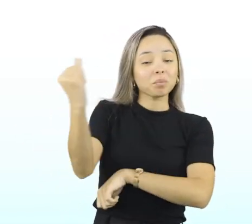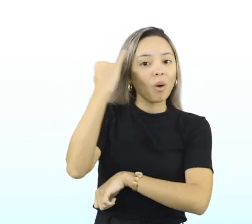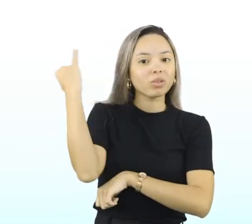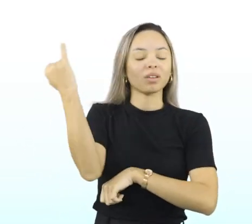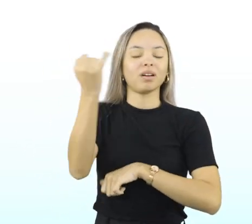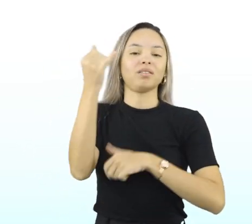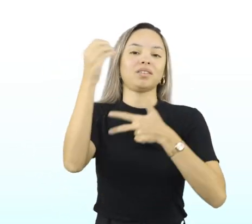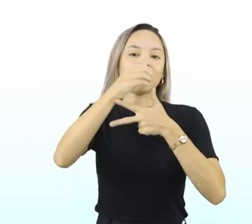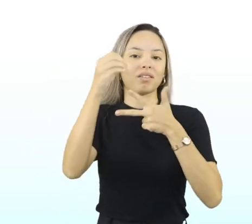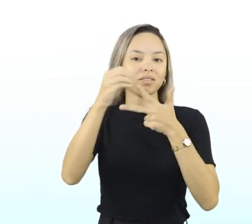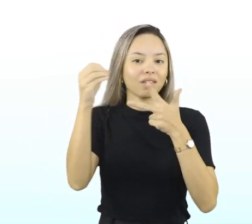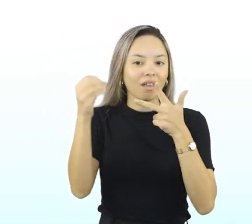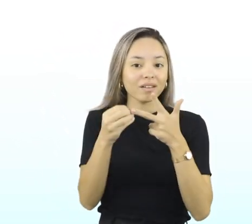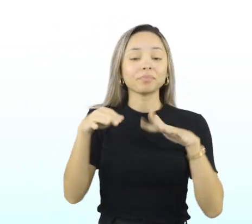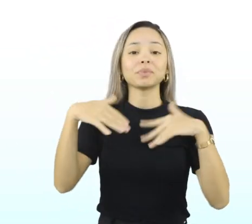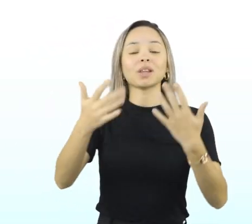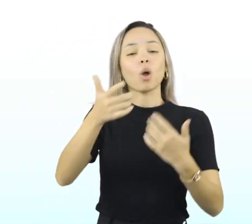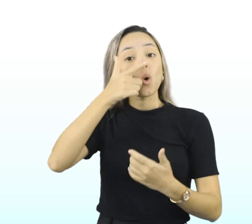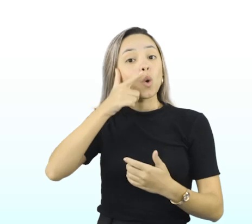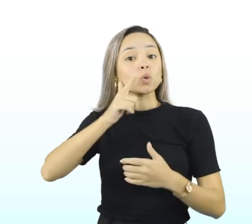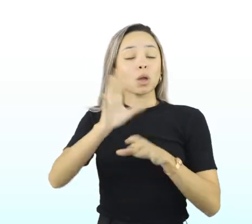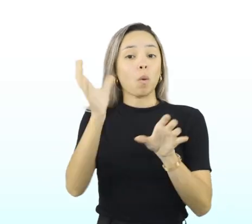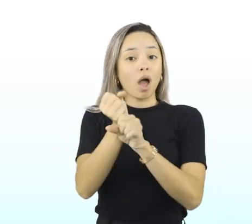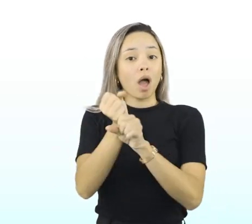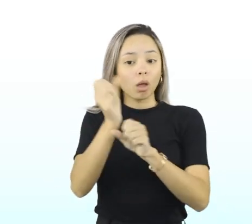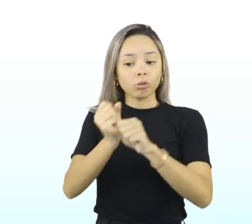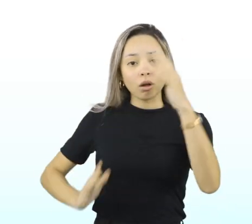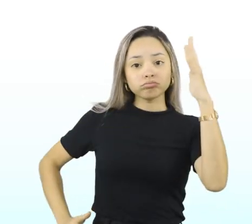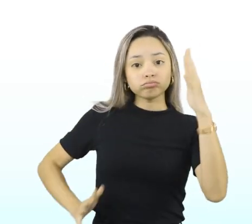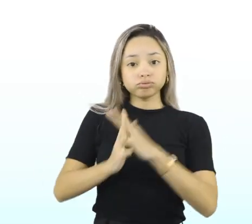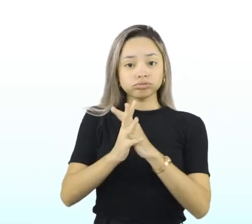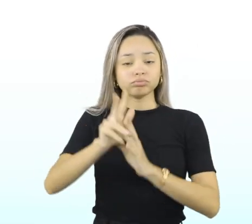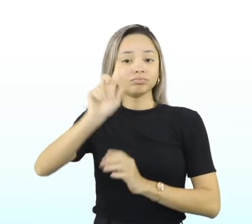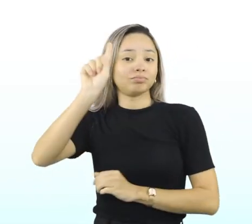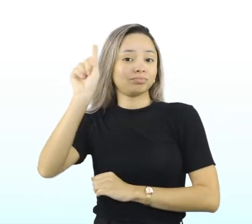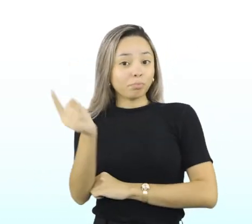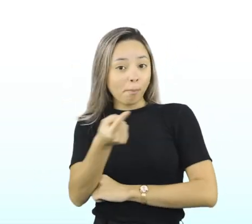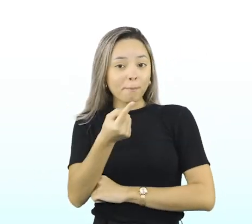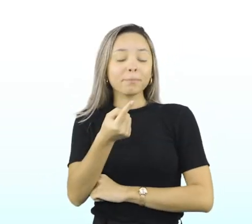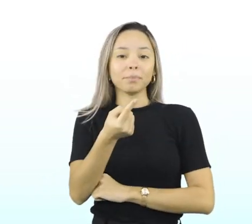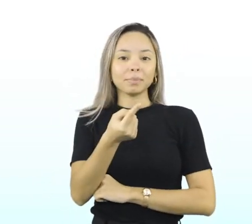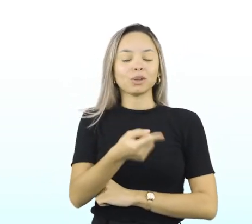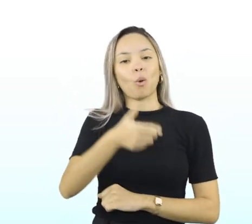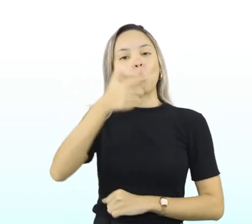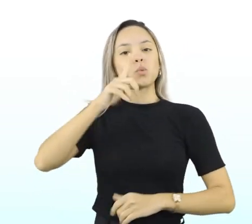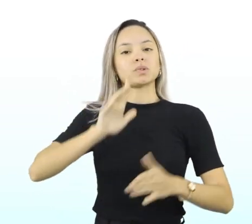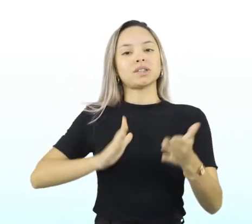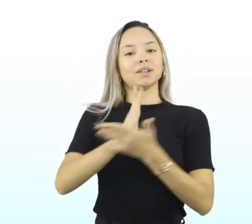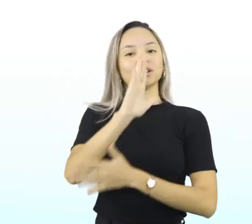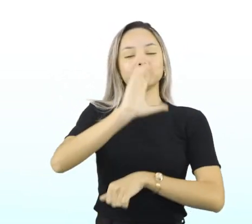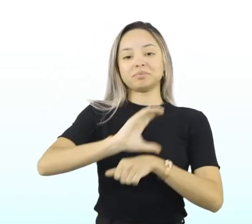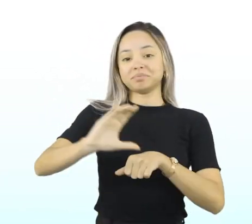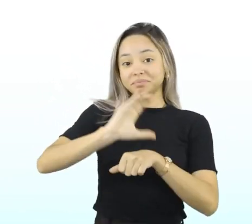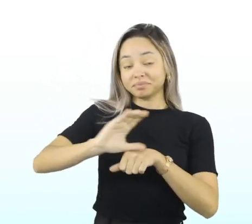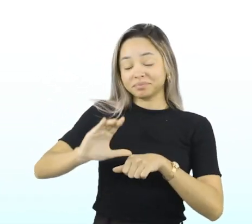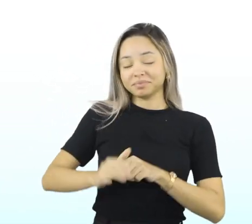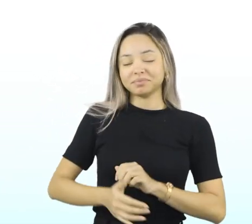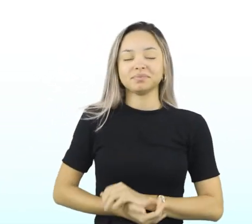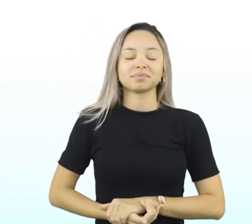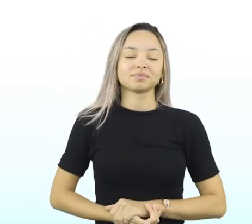o Enem. Conseguiu a nota máxima, a nota 1000, garantiu o teu